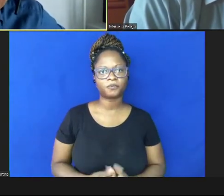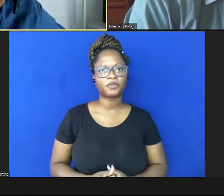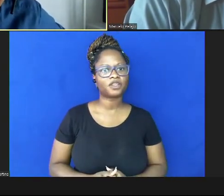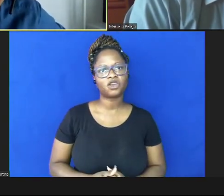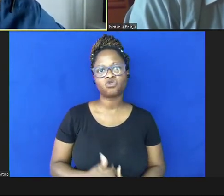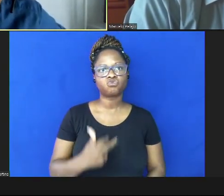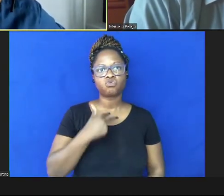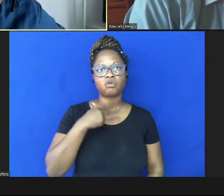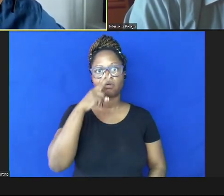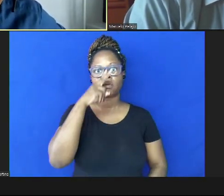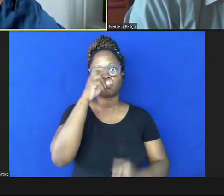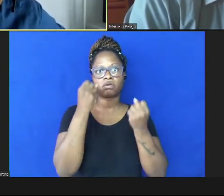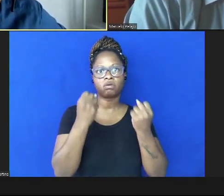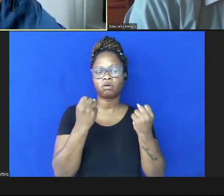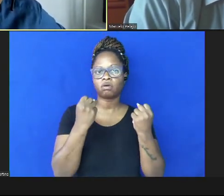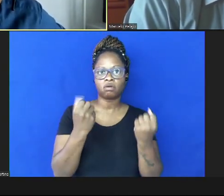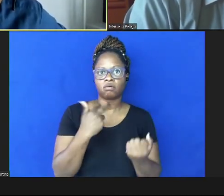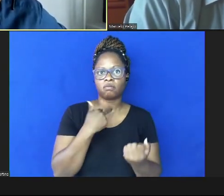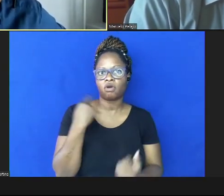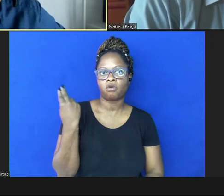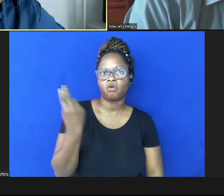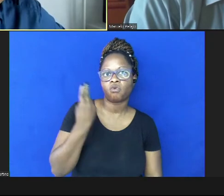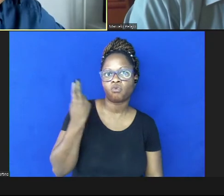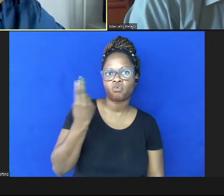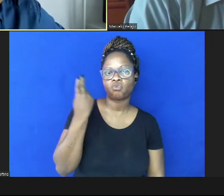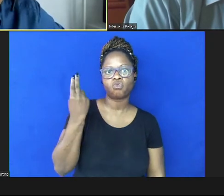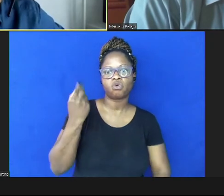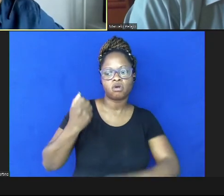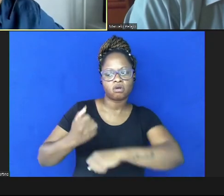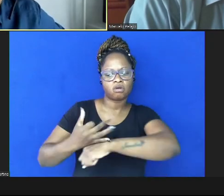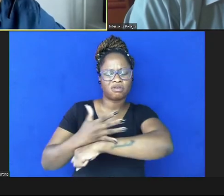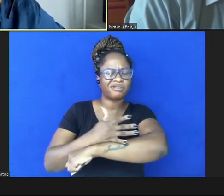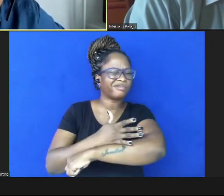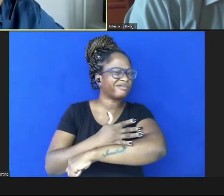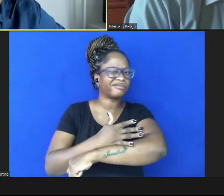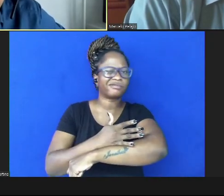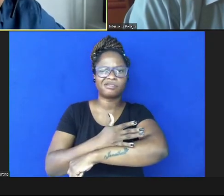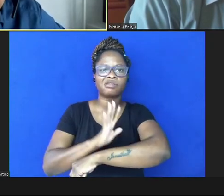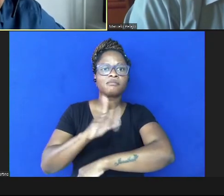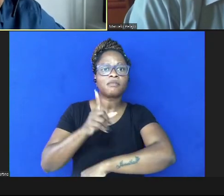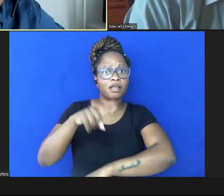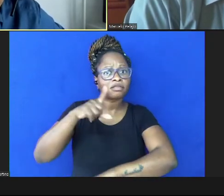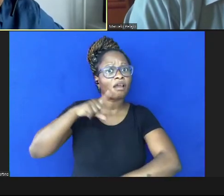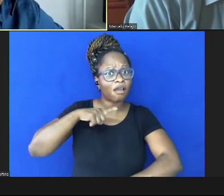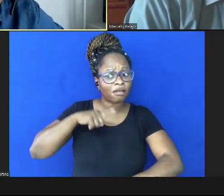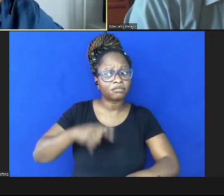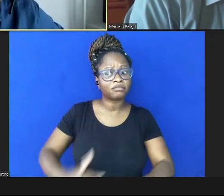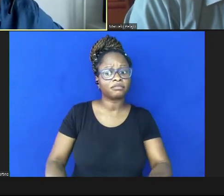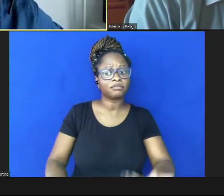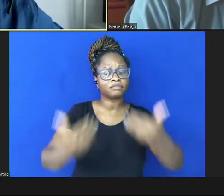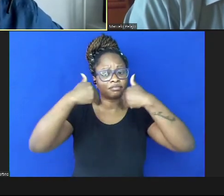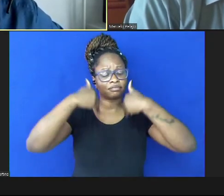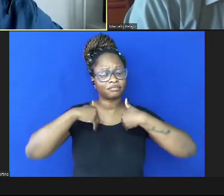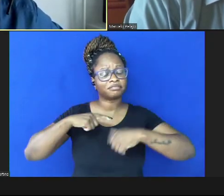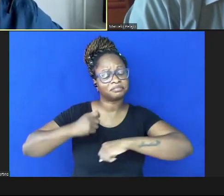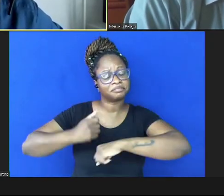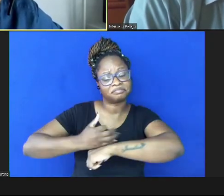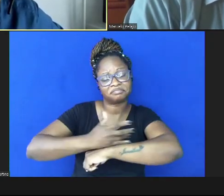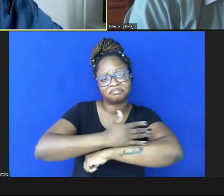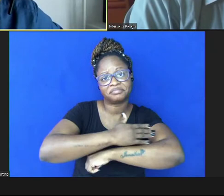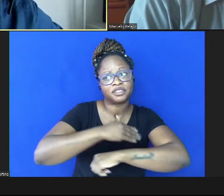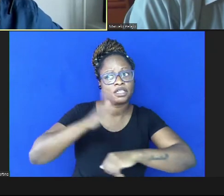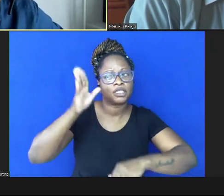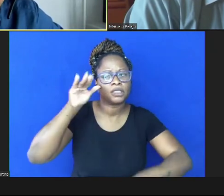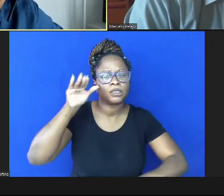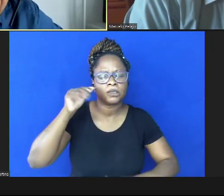forte essa parte emocional, mas a gente não pode subestimar as pessoas. A gente tem que despertar a curiosidade